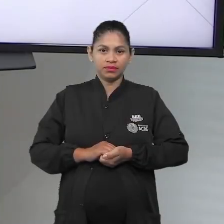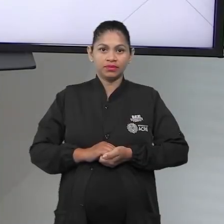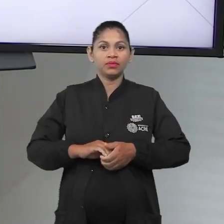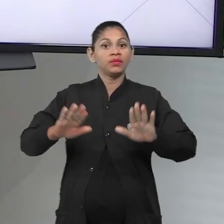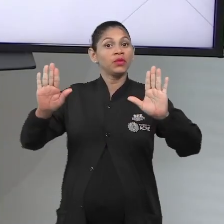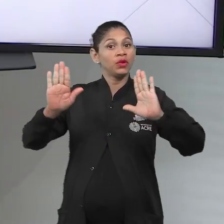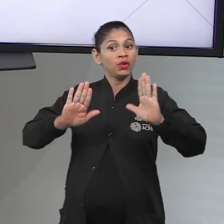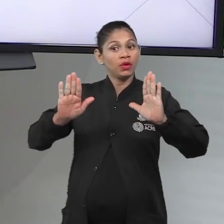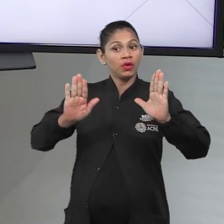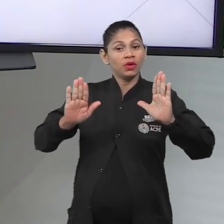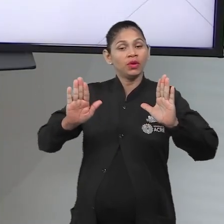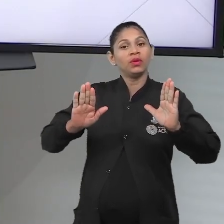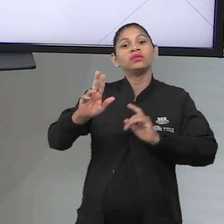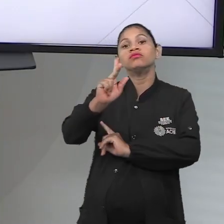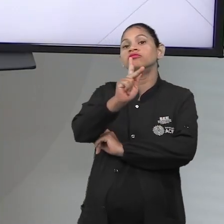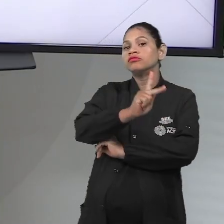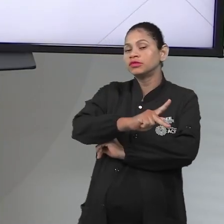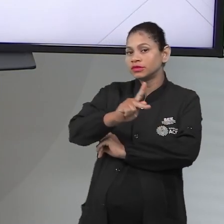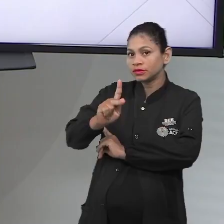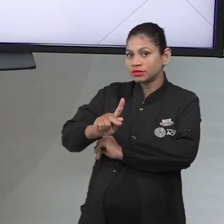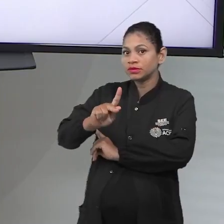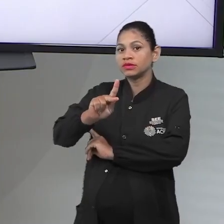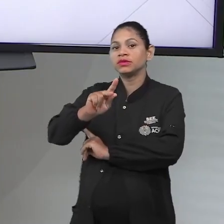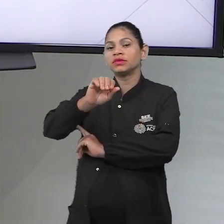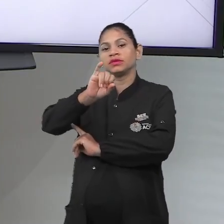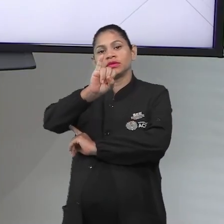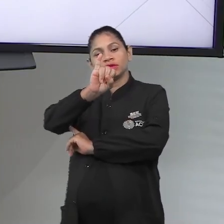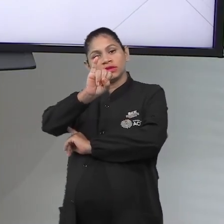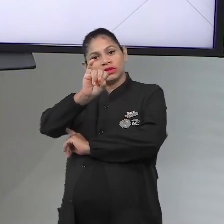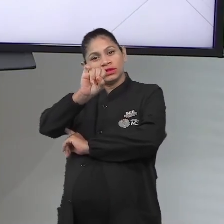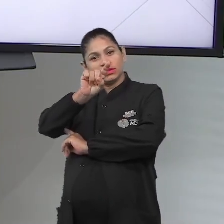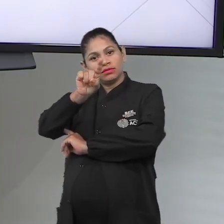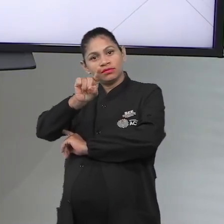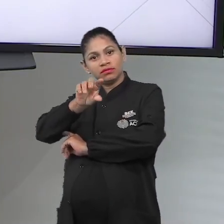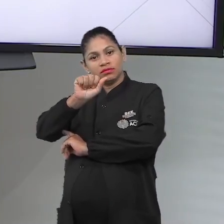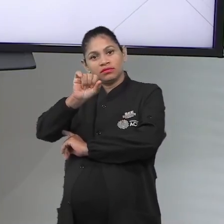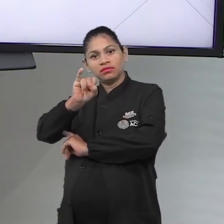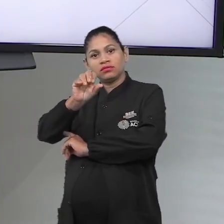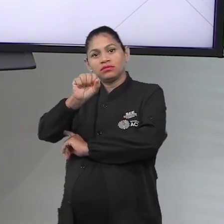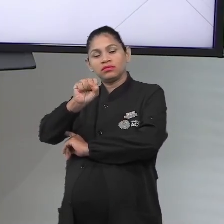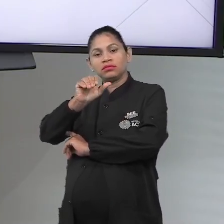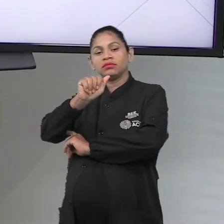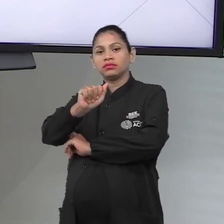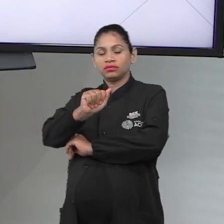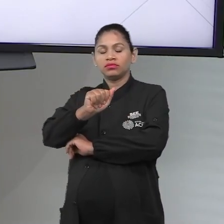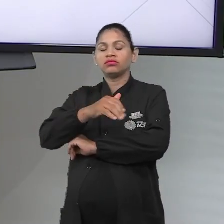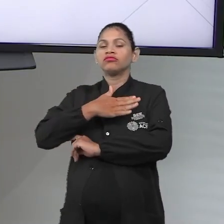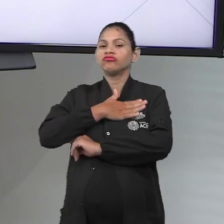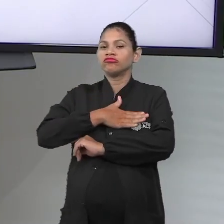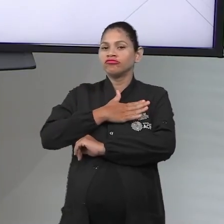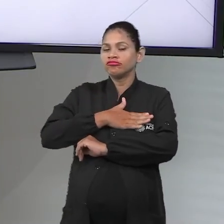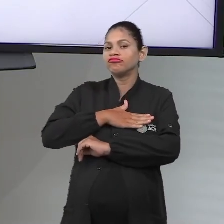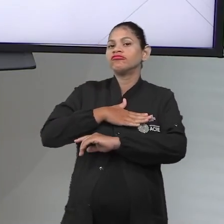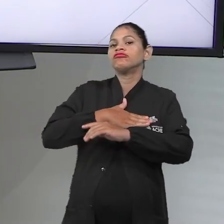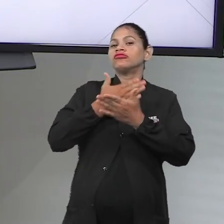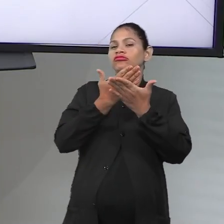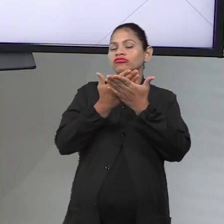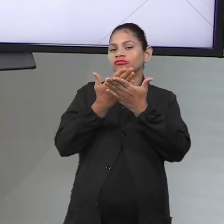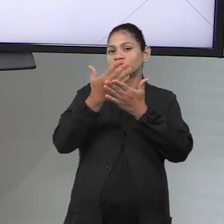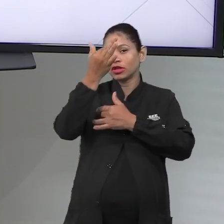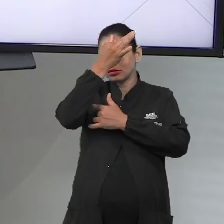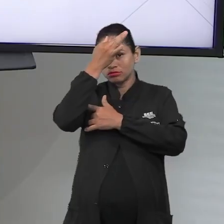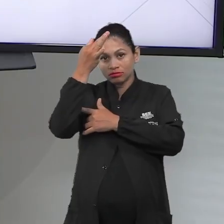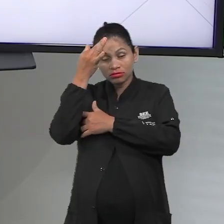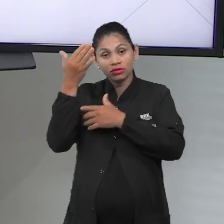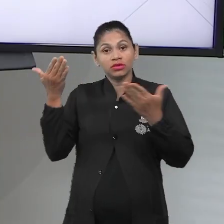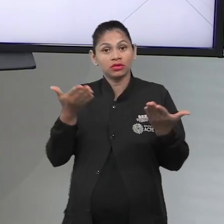Olá, sou o professor Isaías Maia, gosto muito de trabalhar com a filosofia e hoje vamos